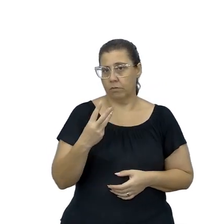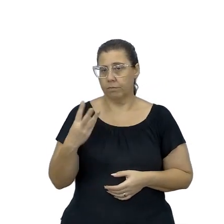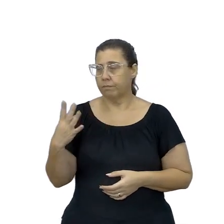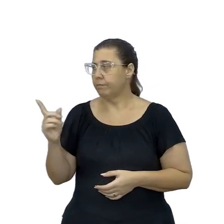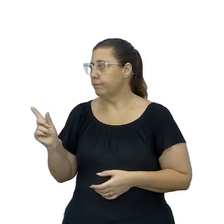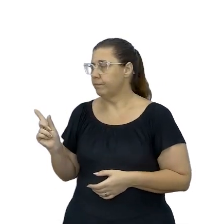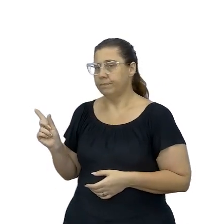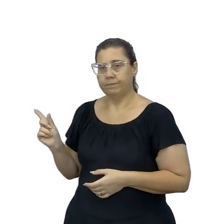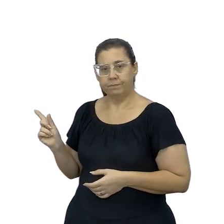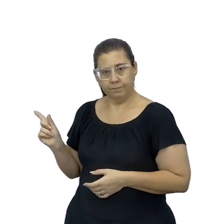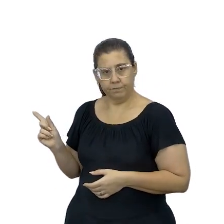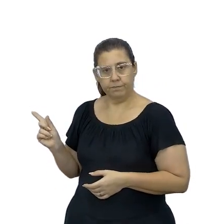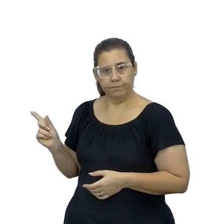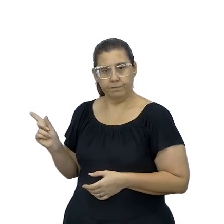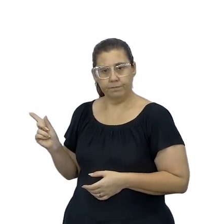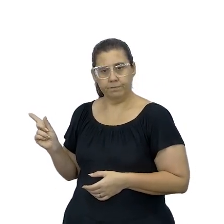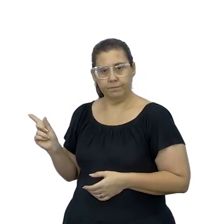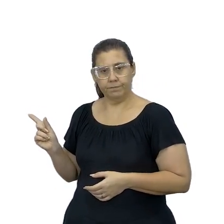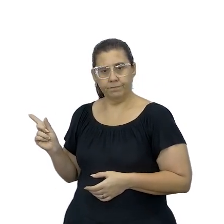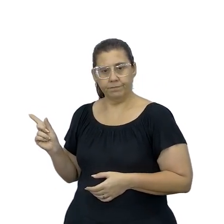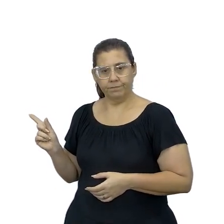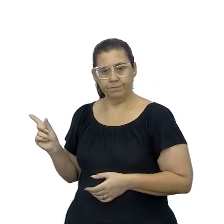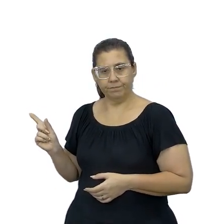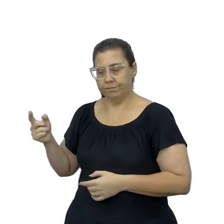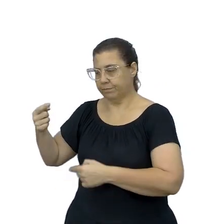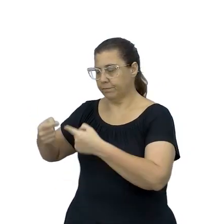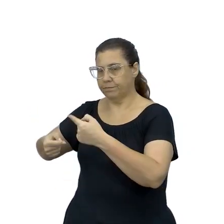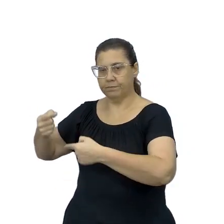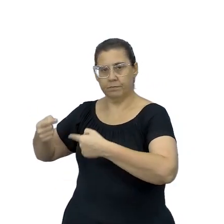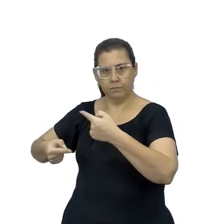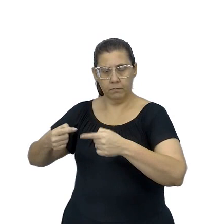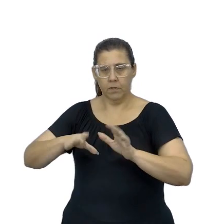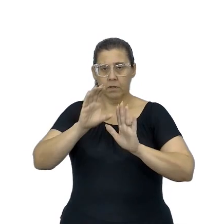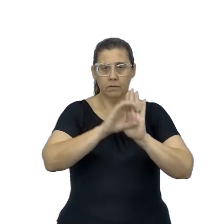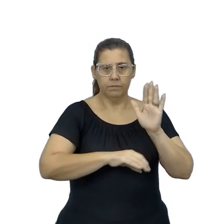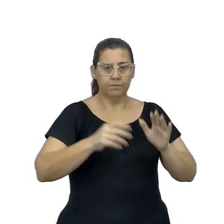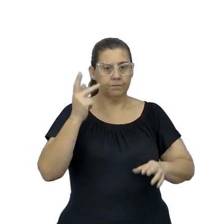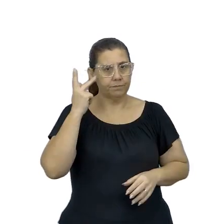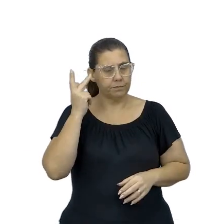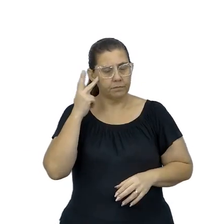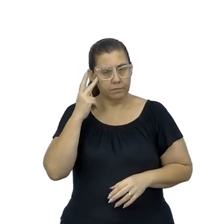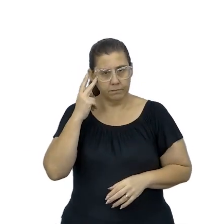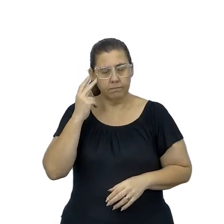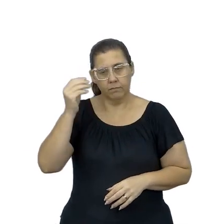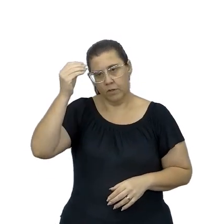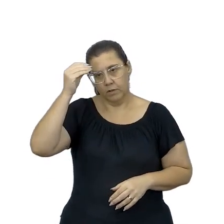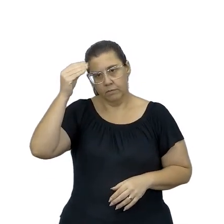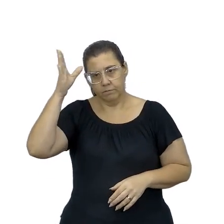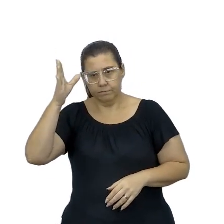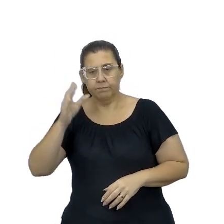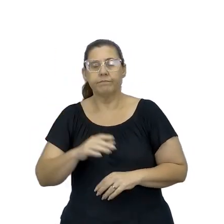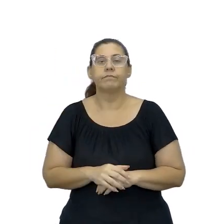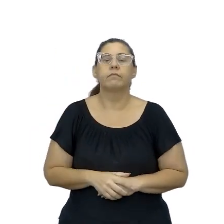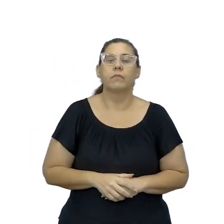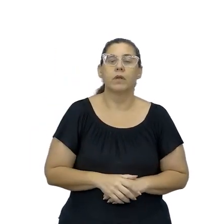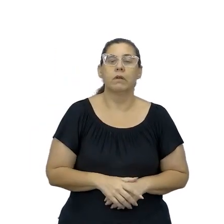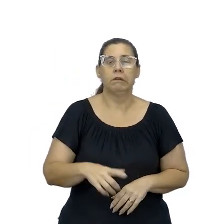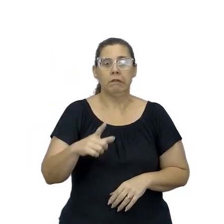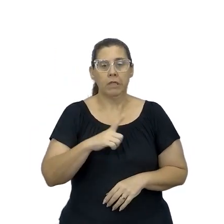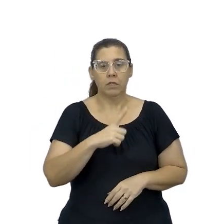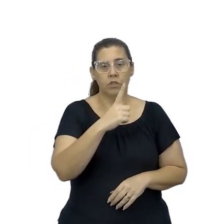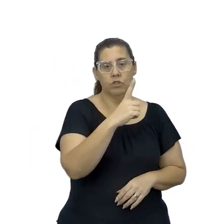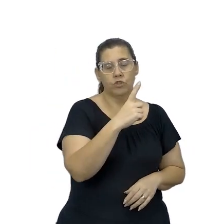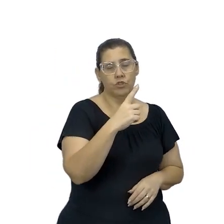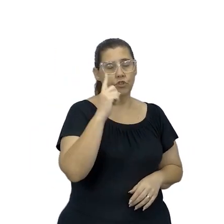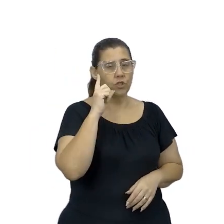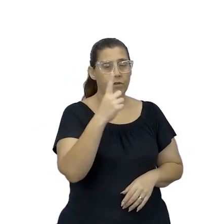a gente começou o bloco de discussão sobre currículo paulista e aprendizagens em espiral. Então, aí teve no dia